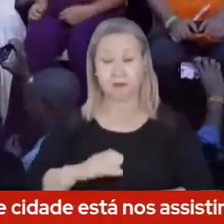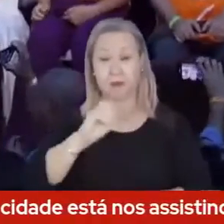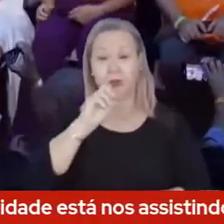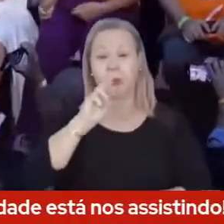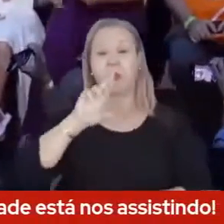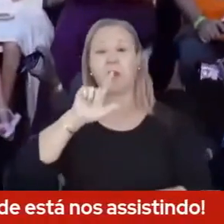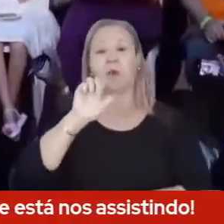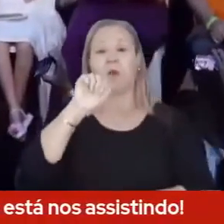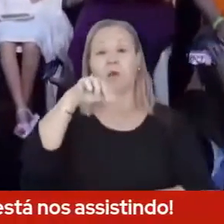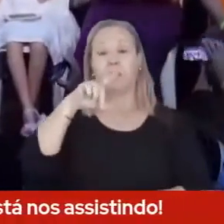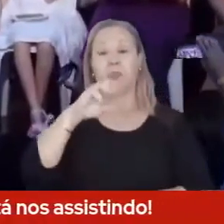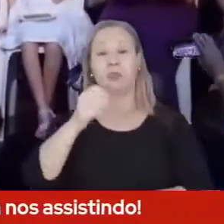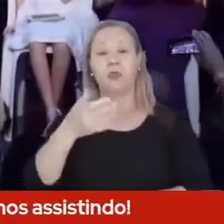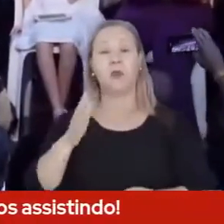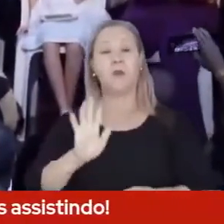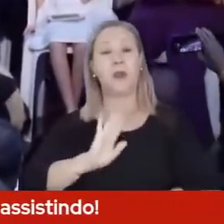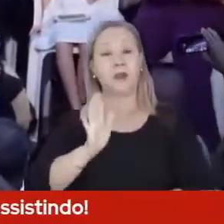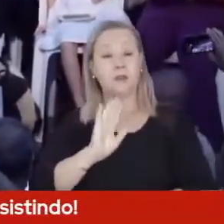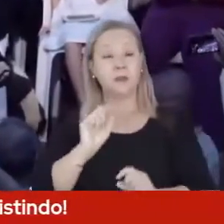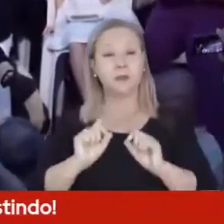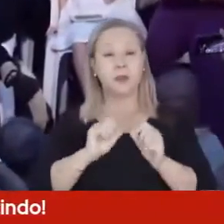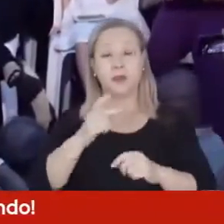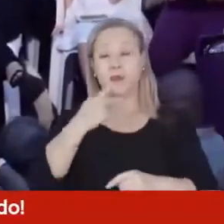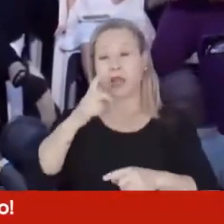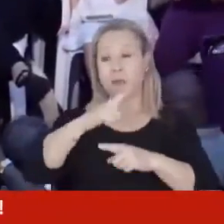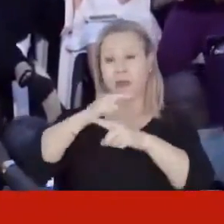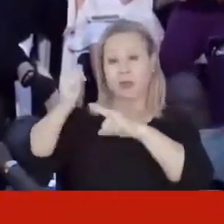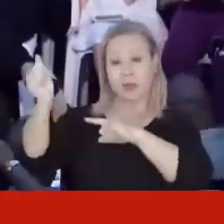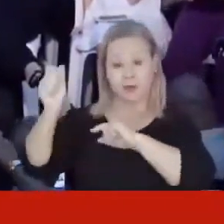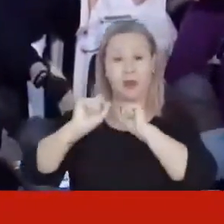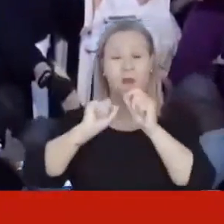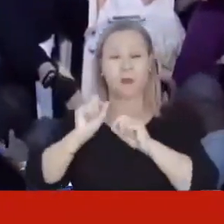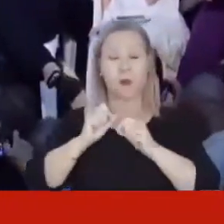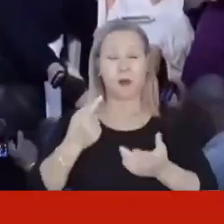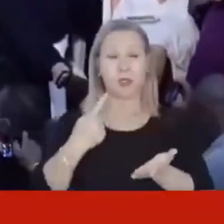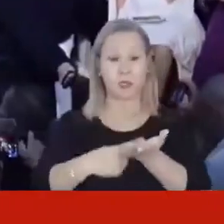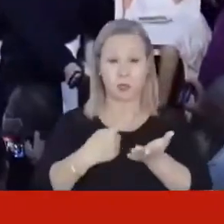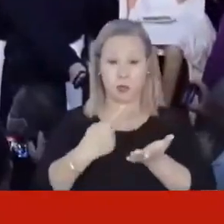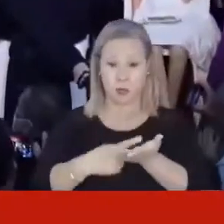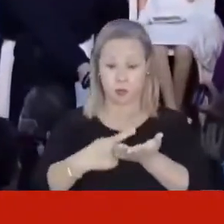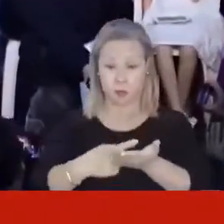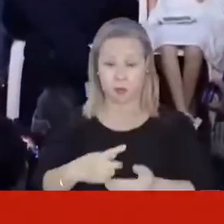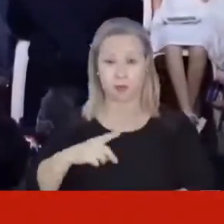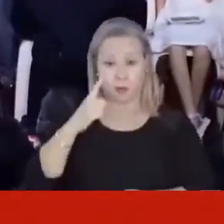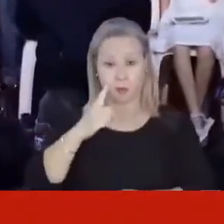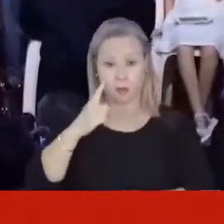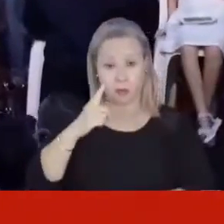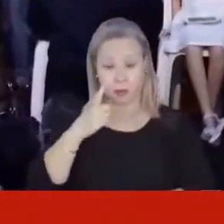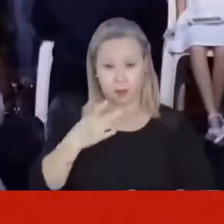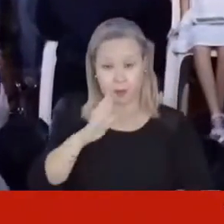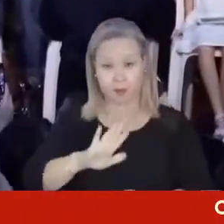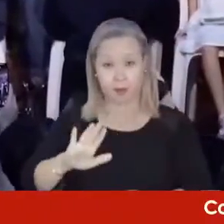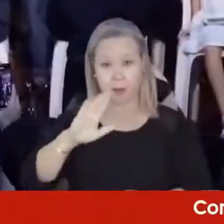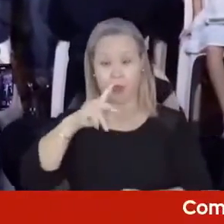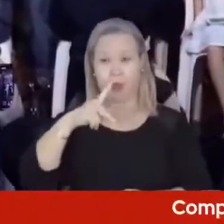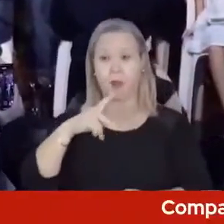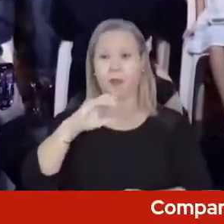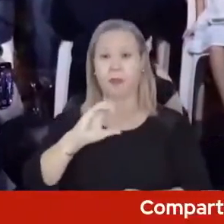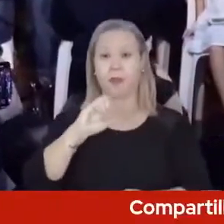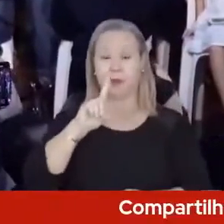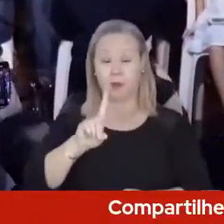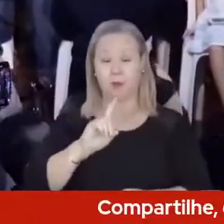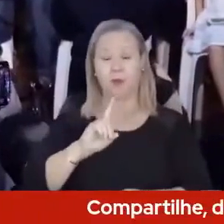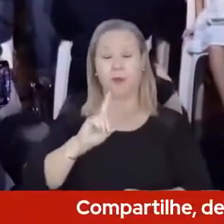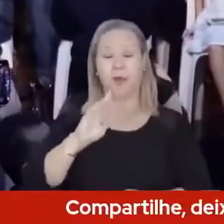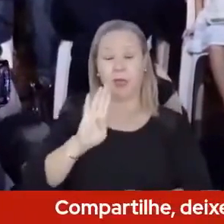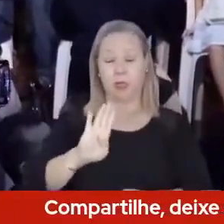dizendo que ia embora, porque tinha outro compromisso, deputado federal do PCdoB, minha querida companheira Gleisi Hoffmann, presidente